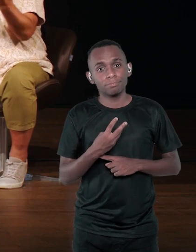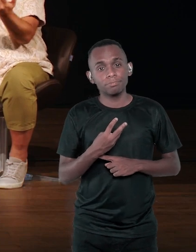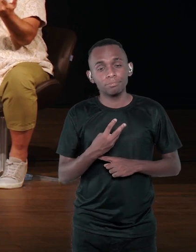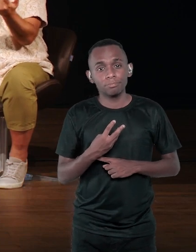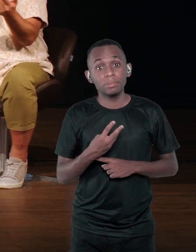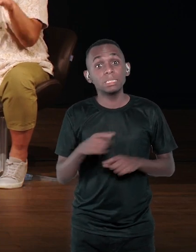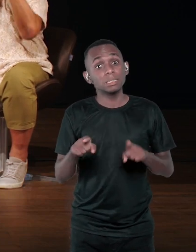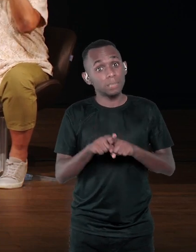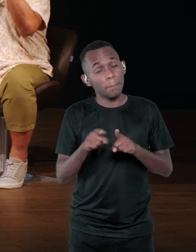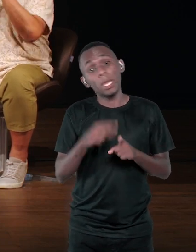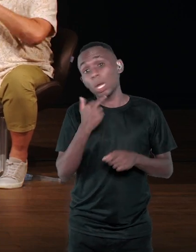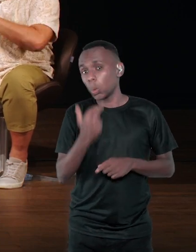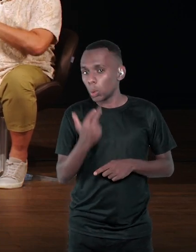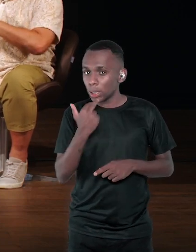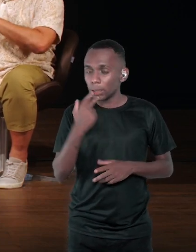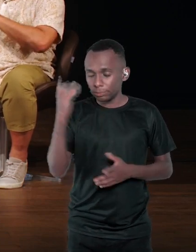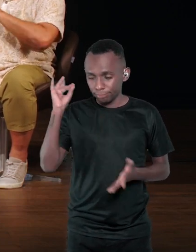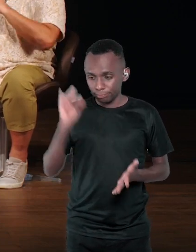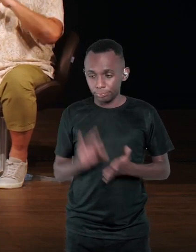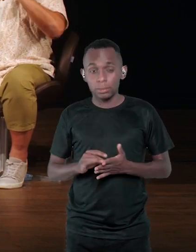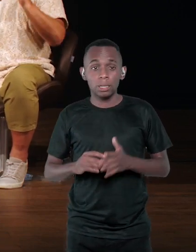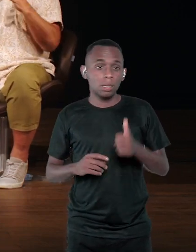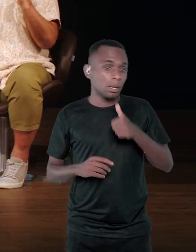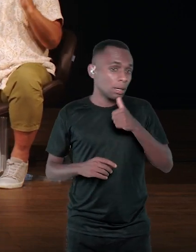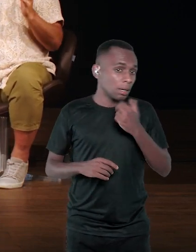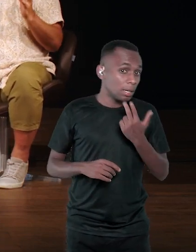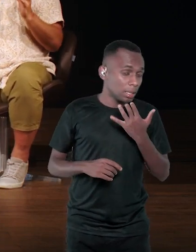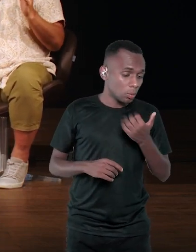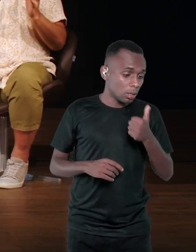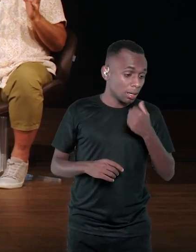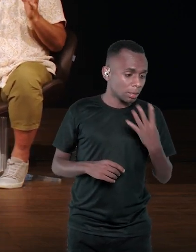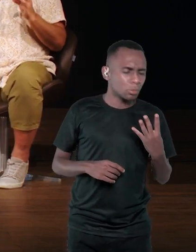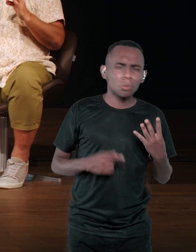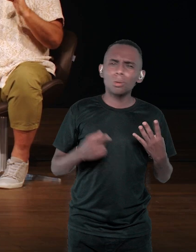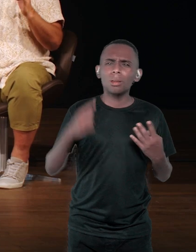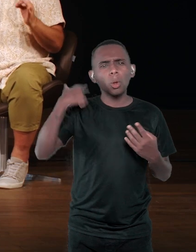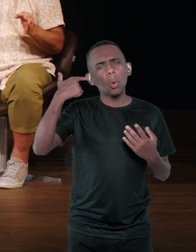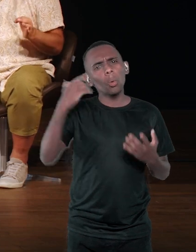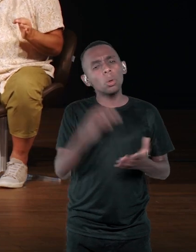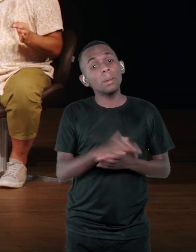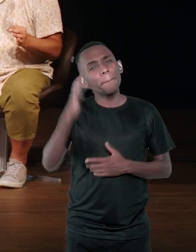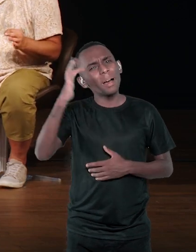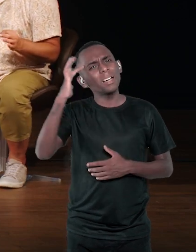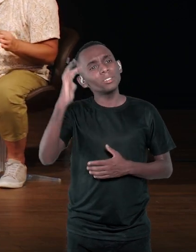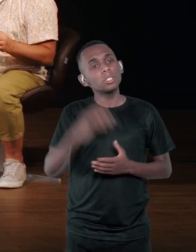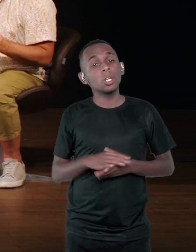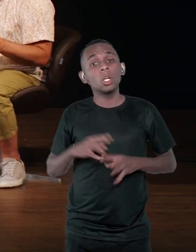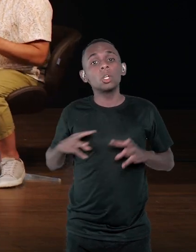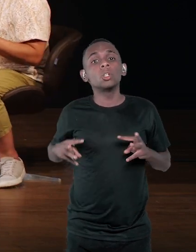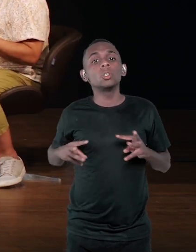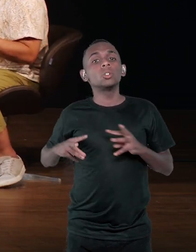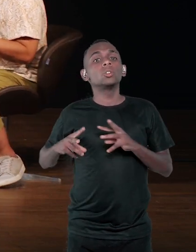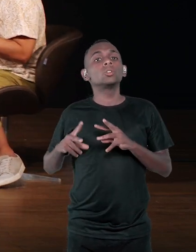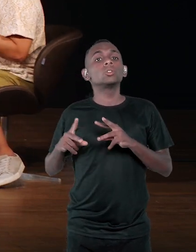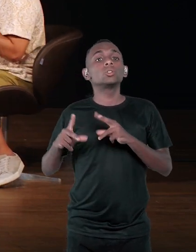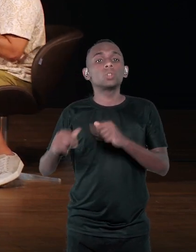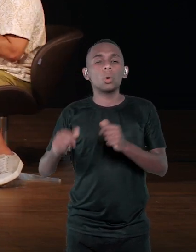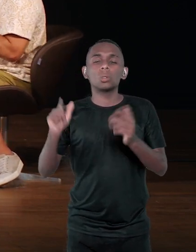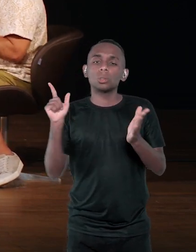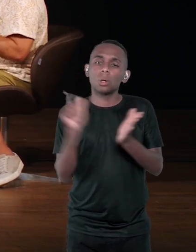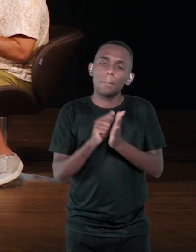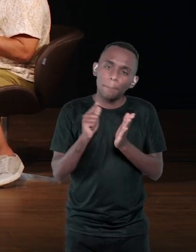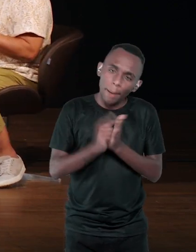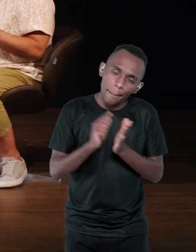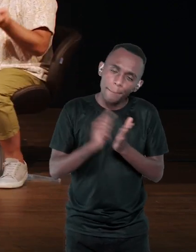E o inglês, que é oficial, são 14. Imagina que loucura, a gente reclama aqui. Todos os papéis oficiais da Índia têm que ser